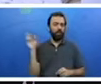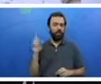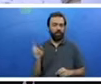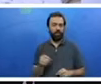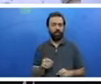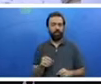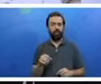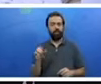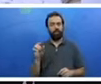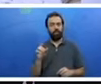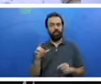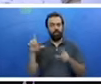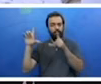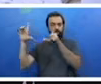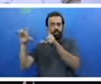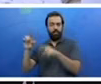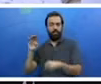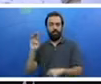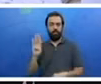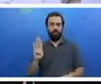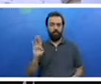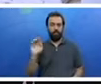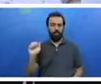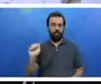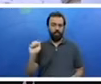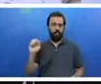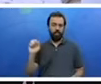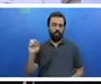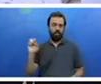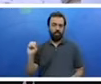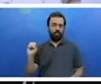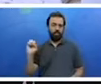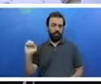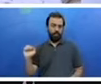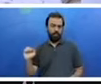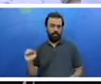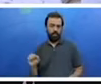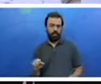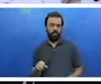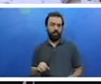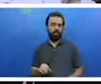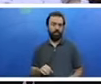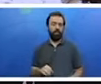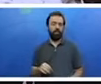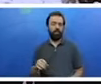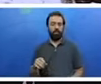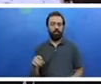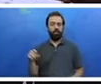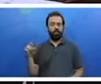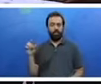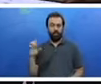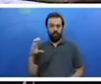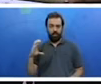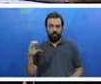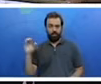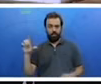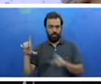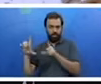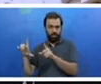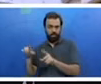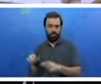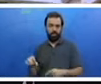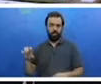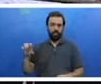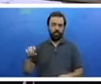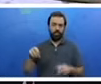um exemplo de base, que é o hidróxido de magnésia, uma substância que amarra na boca. Na imagem C, nós